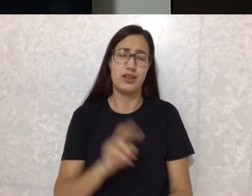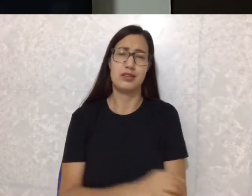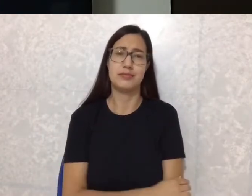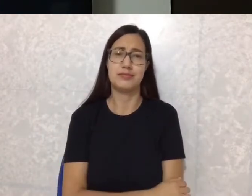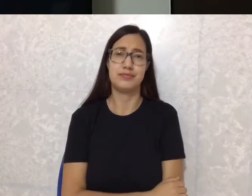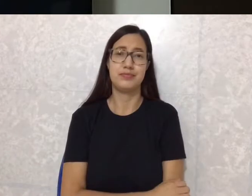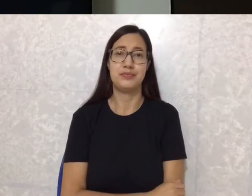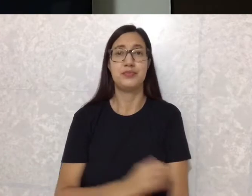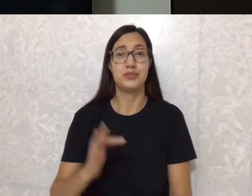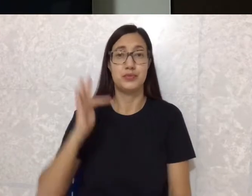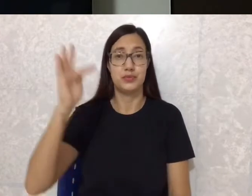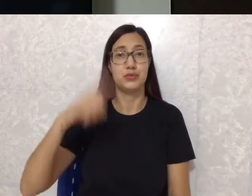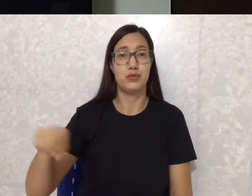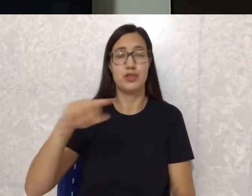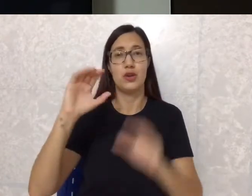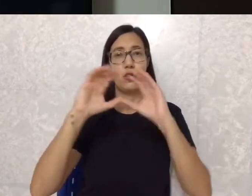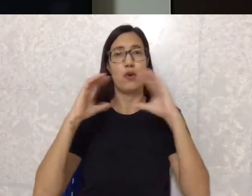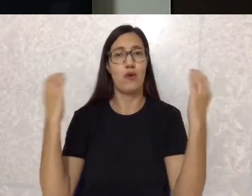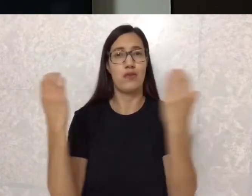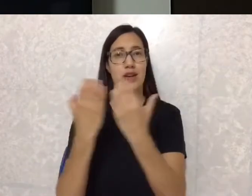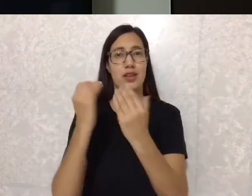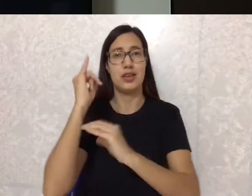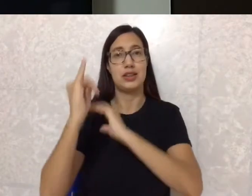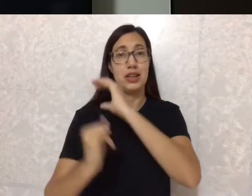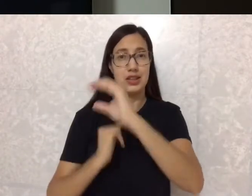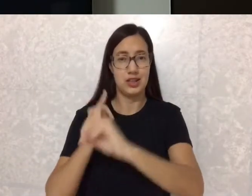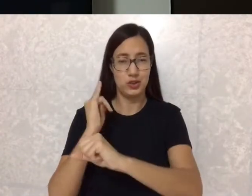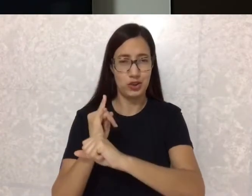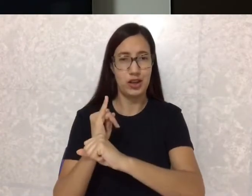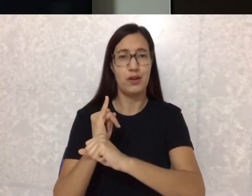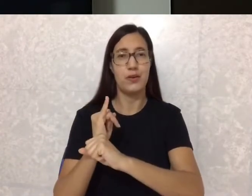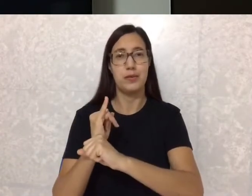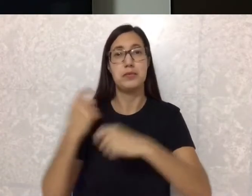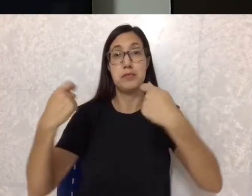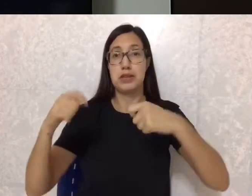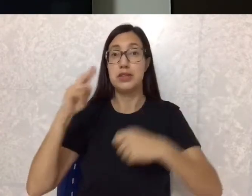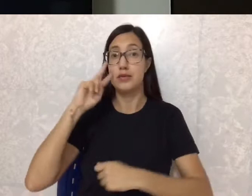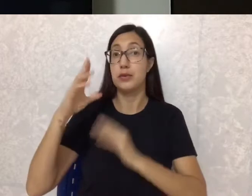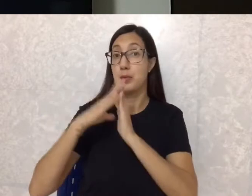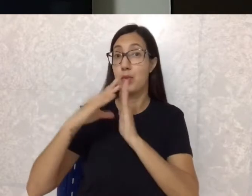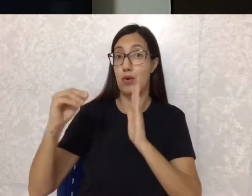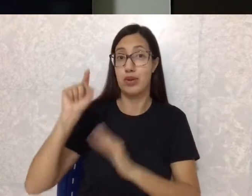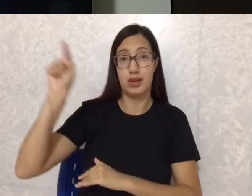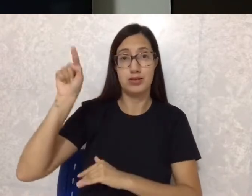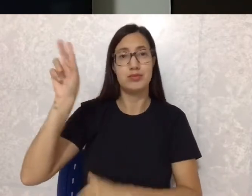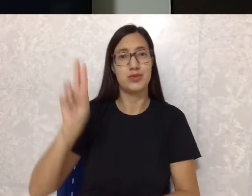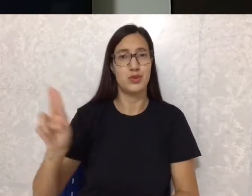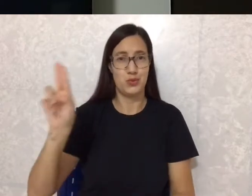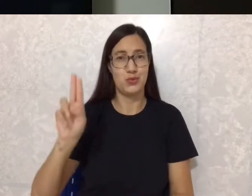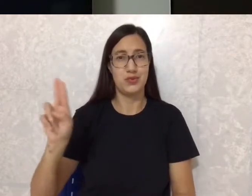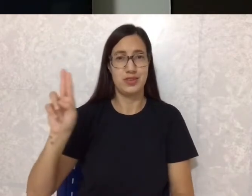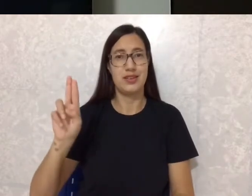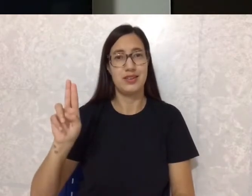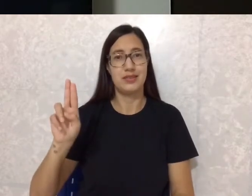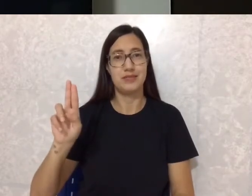internacional, vocês têm que observar no site da conferência qual é a padronização que eles adotam e utilizar essa padronização. Muitas vezes um artigo é registrado porque